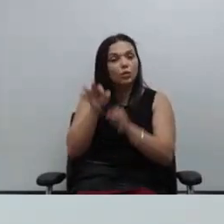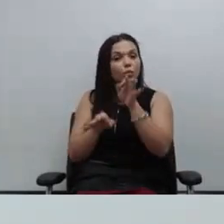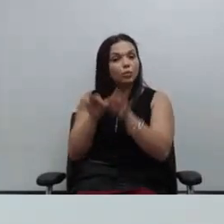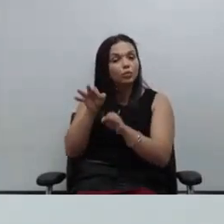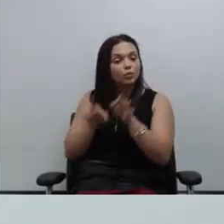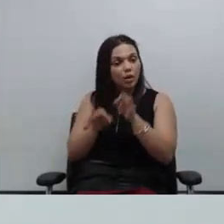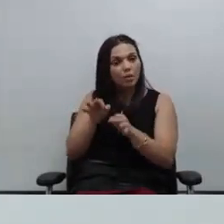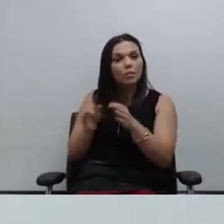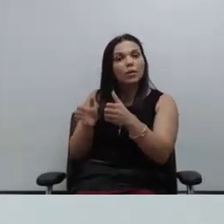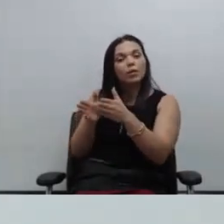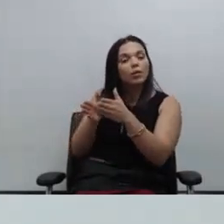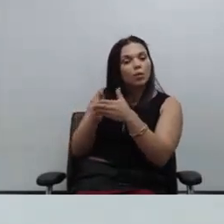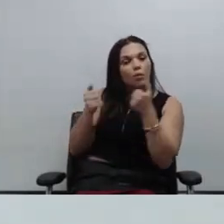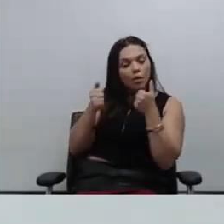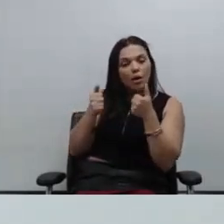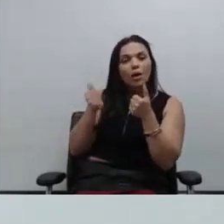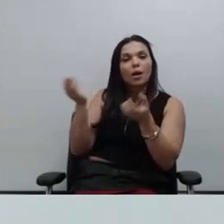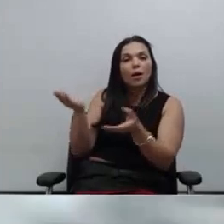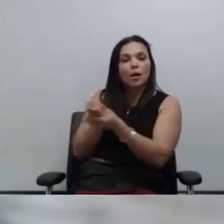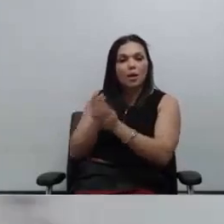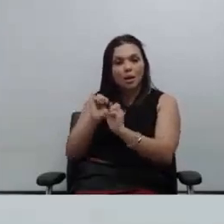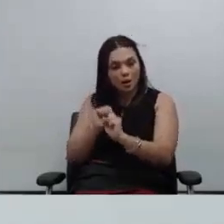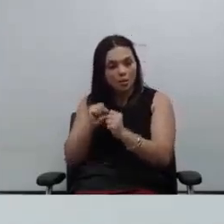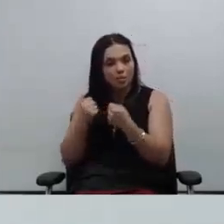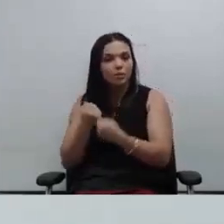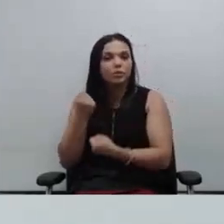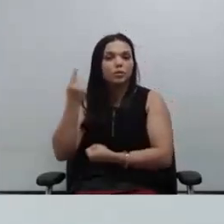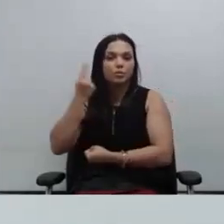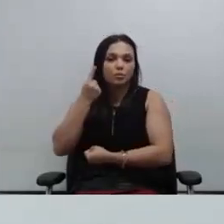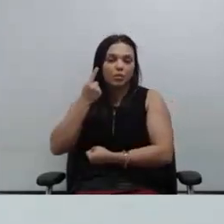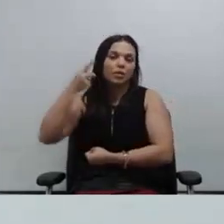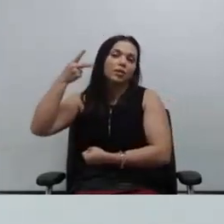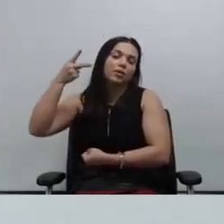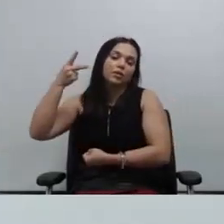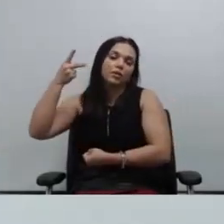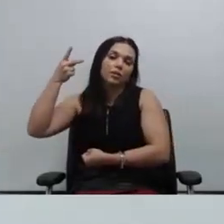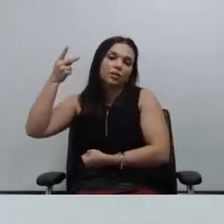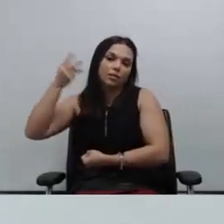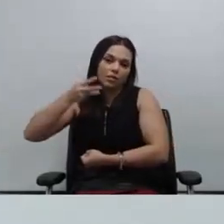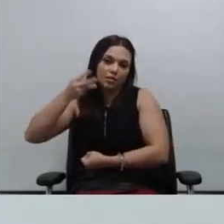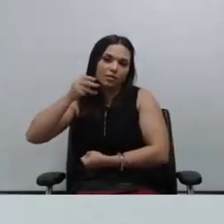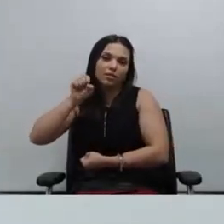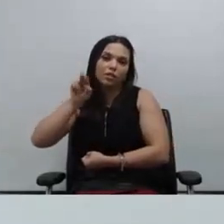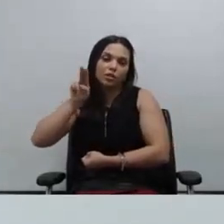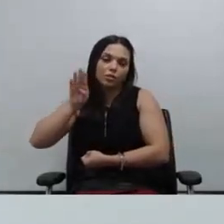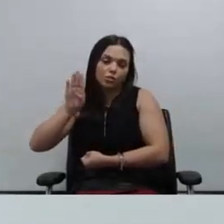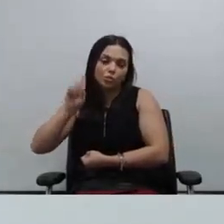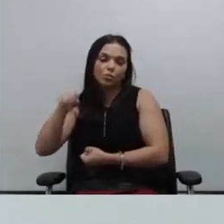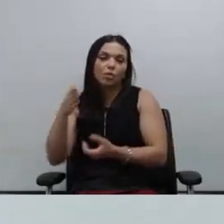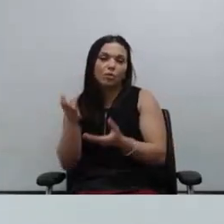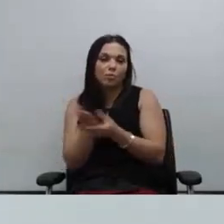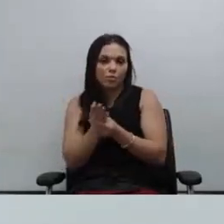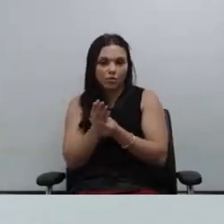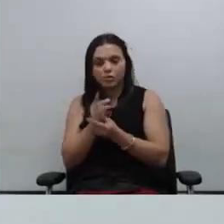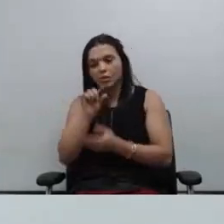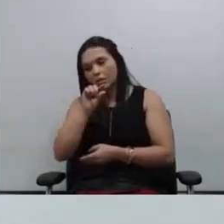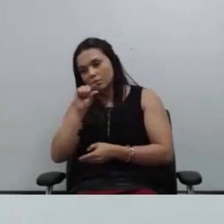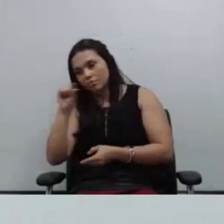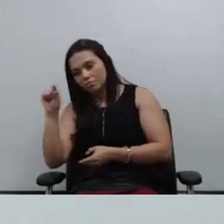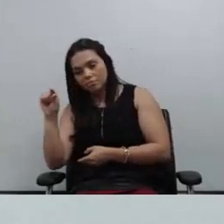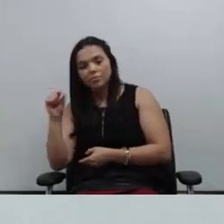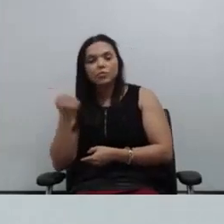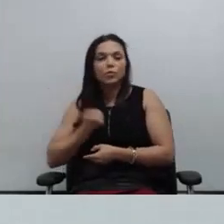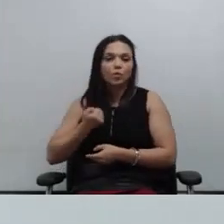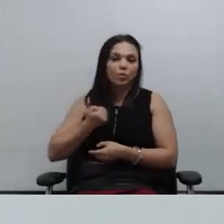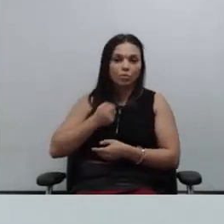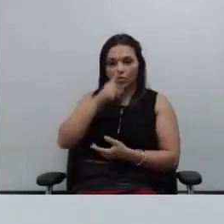de apelação interposto pela 2ª e 3ª Subdefensorias Públicas Gerais, nos autos do processo número X, aqui,